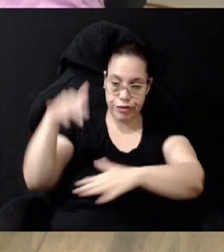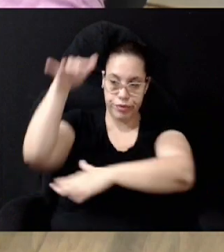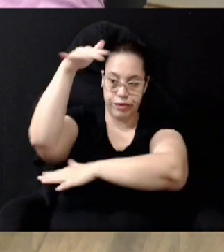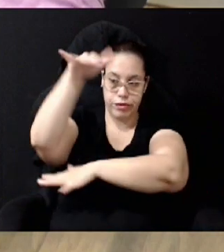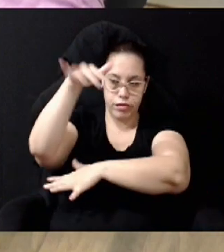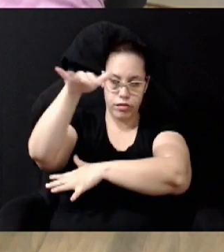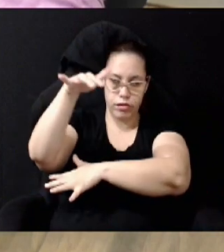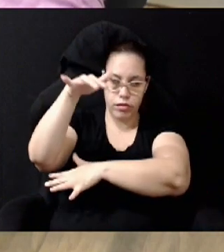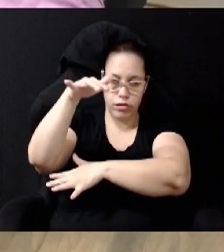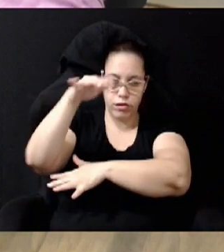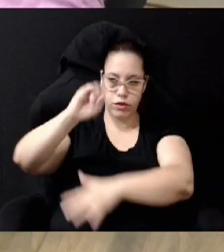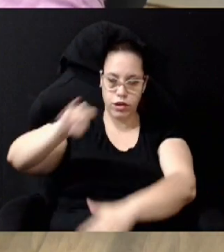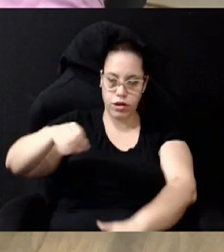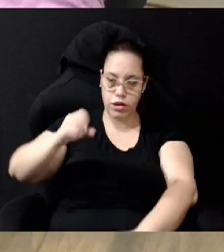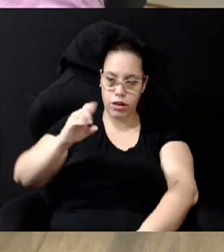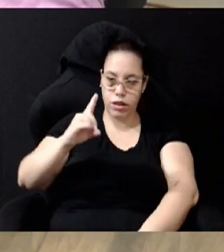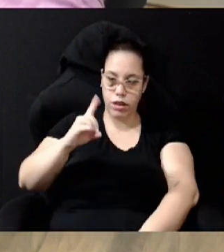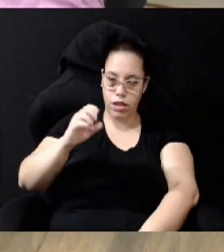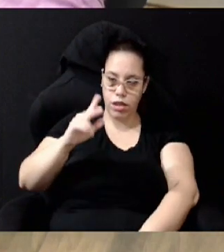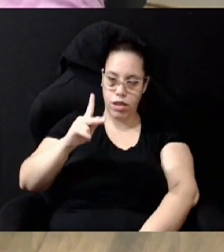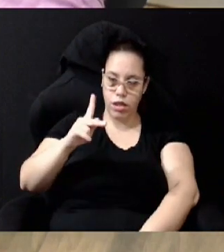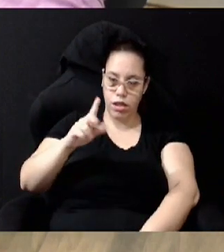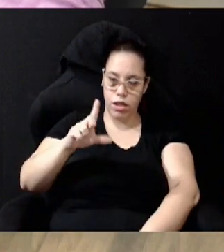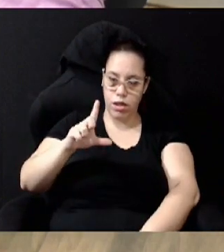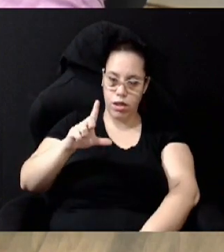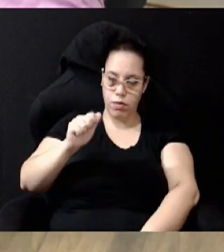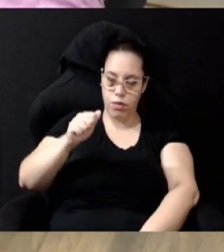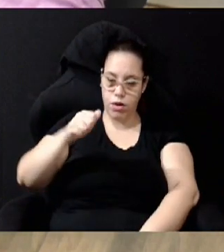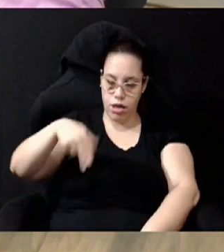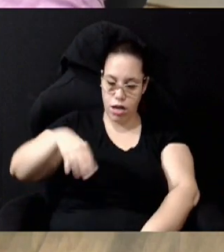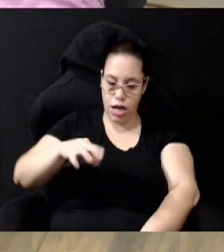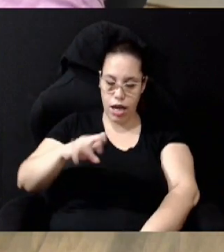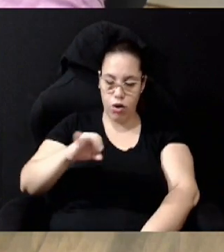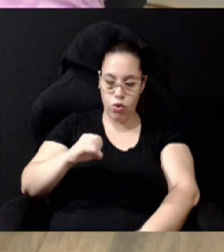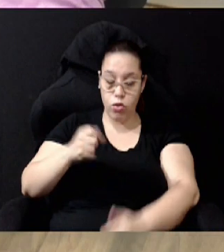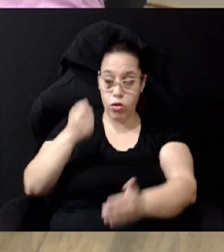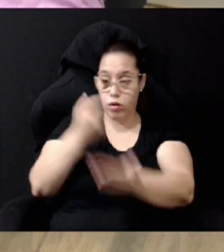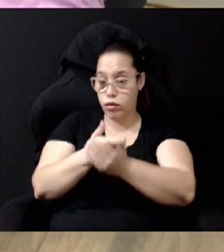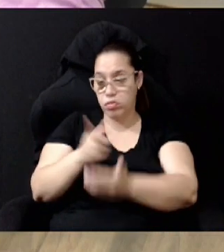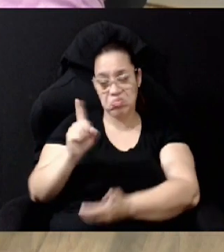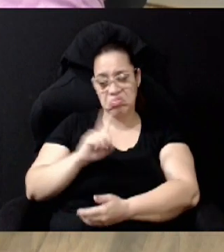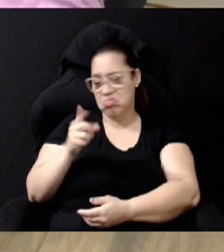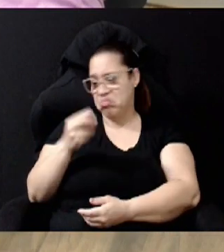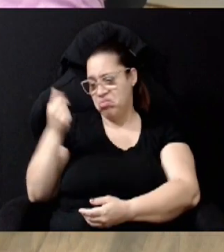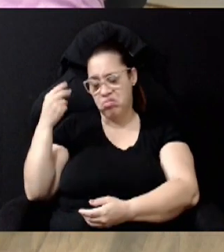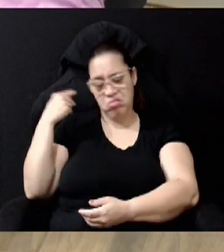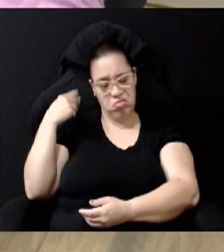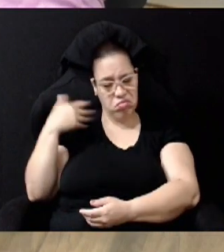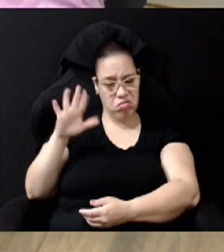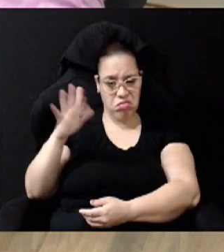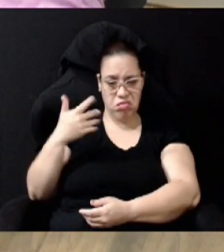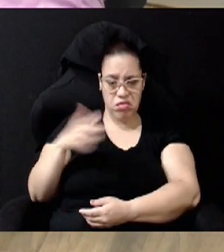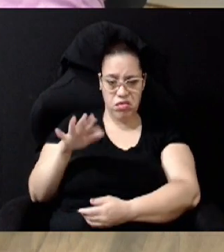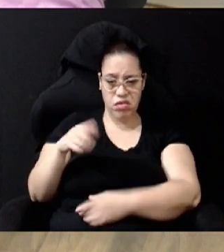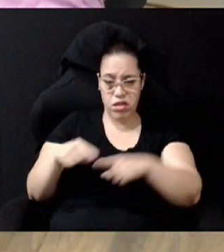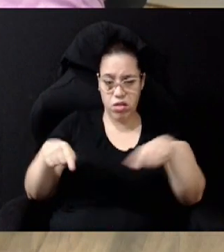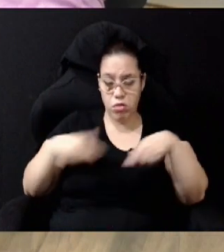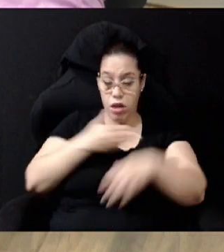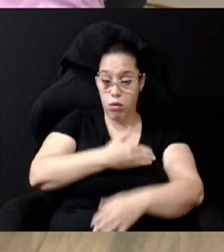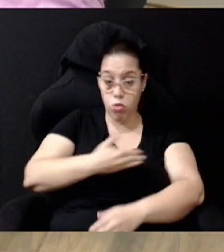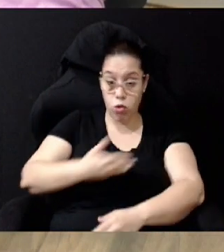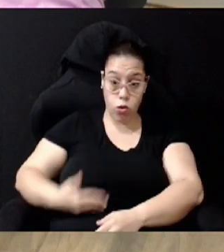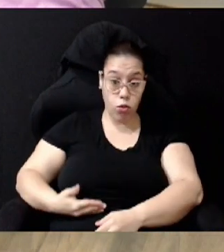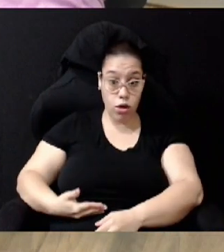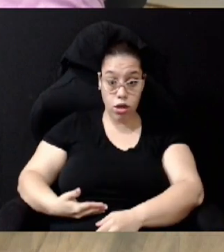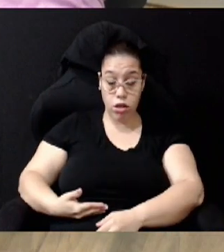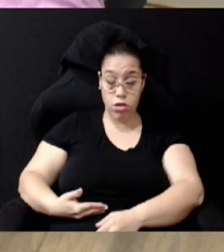Jardim Planalto, que no passado queriam vender, não foi vendida, ficou ali como uma área pública,